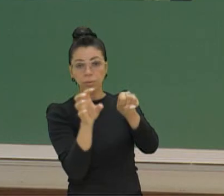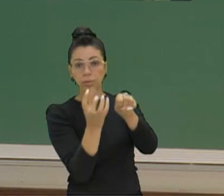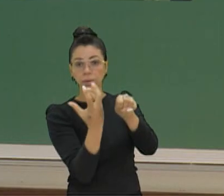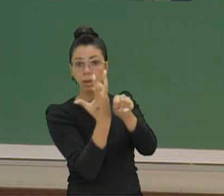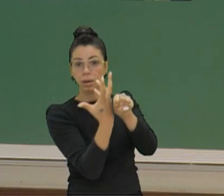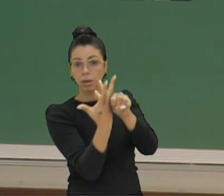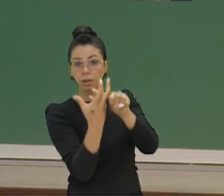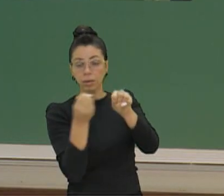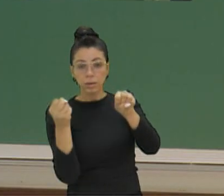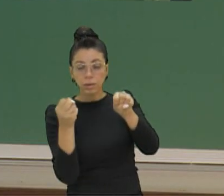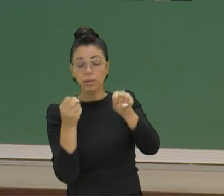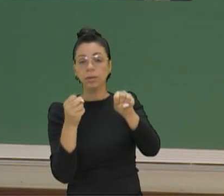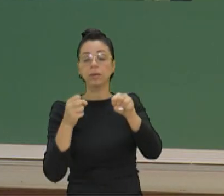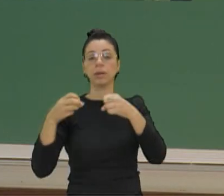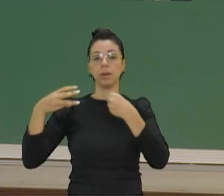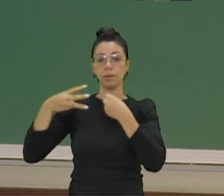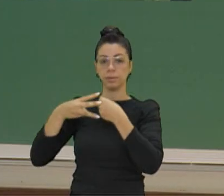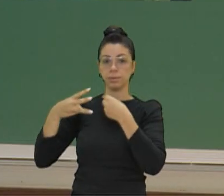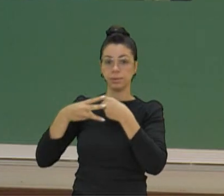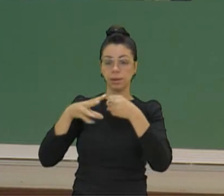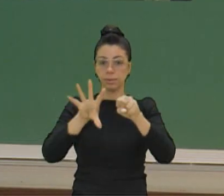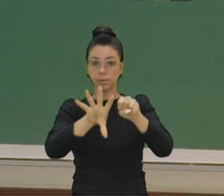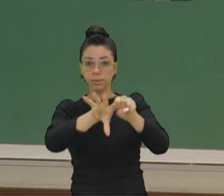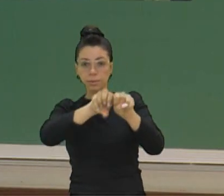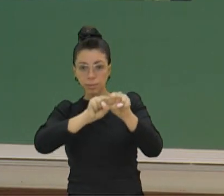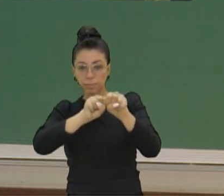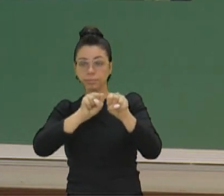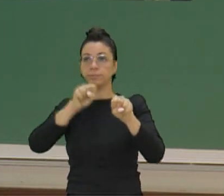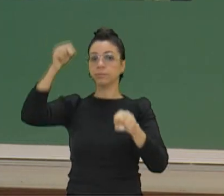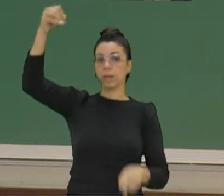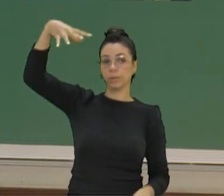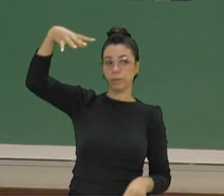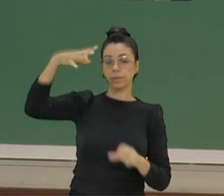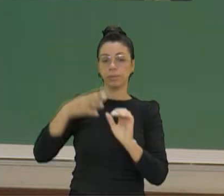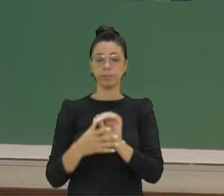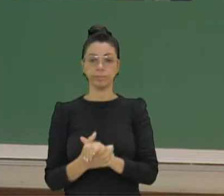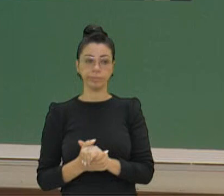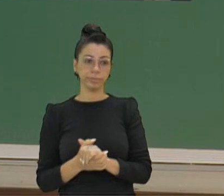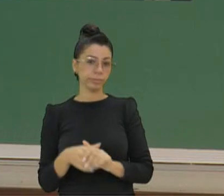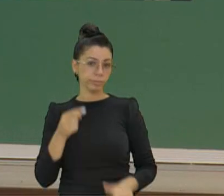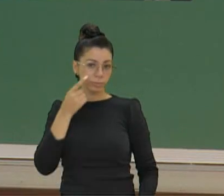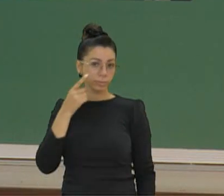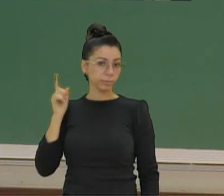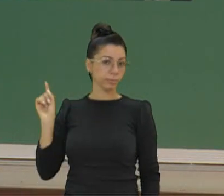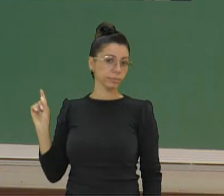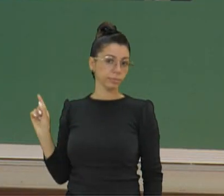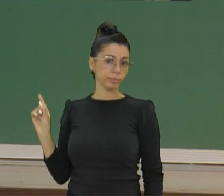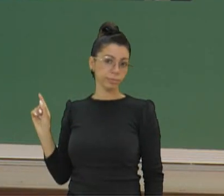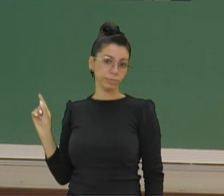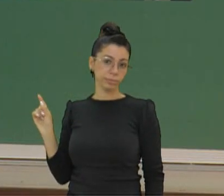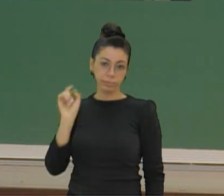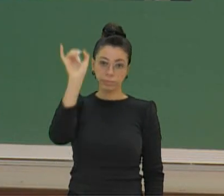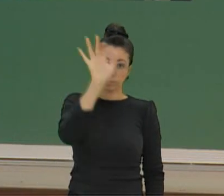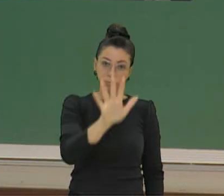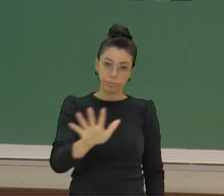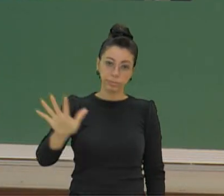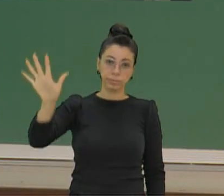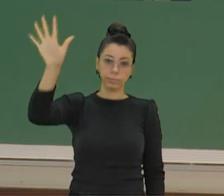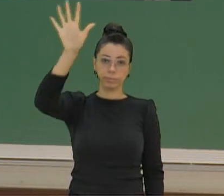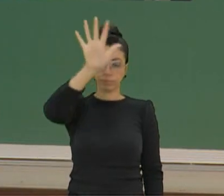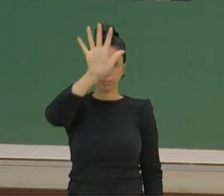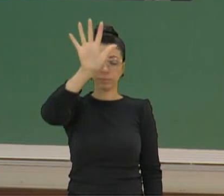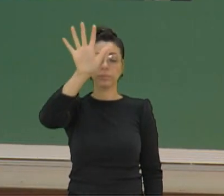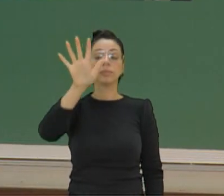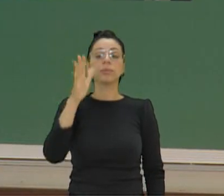células responsáveis pela captura da luminosidade. Então, eu trago aqui para ilustrar para vocês uma imagem de um olho, que